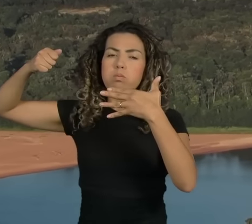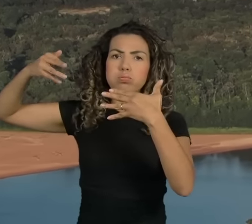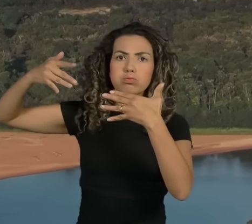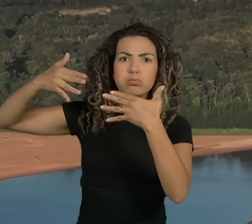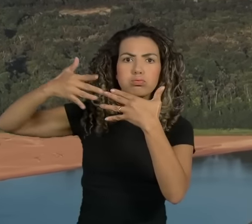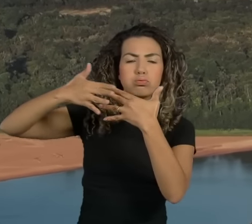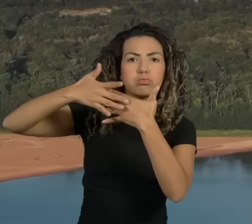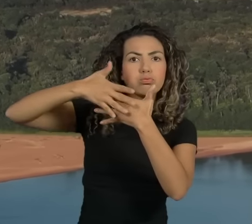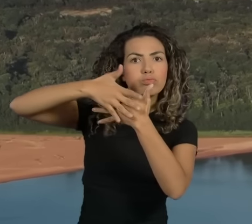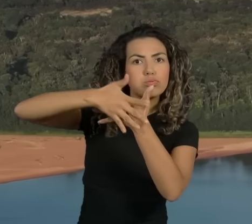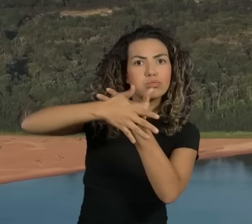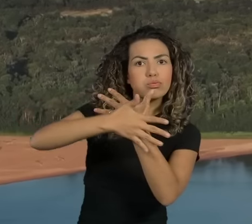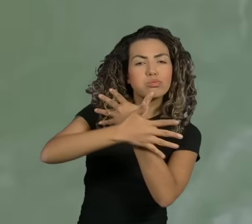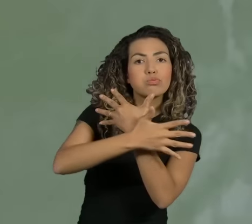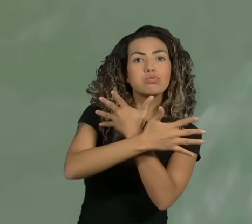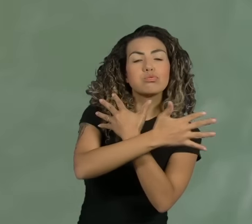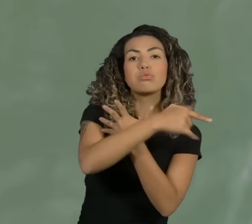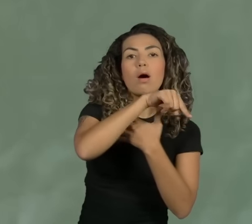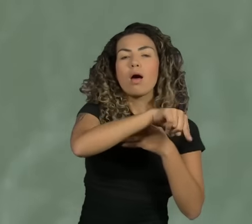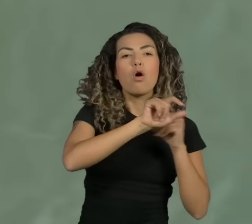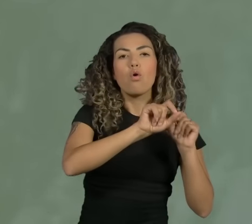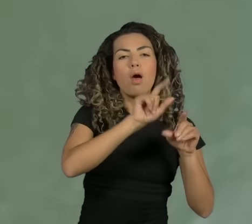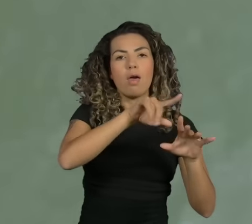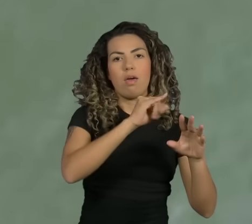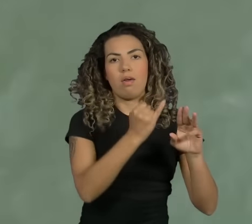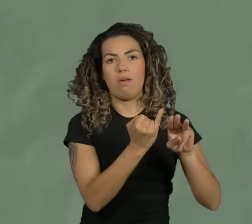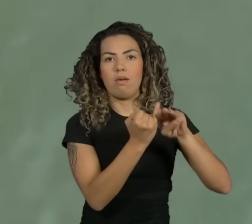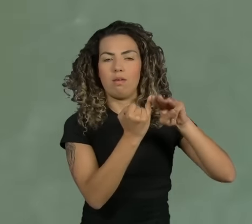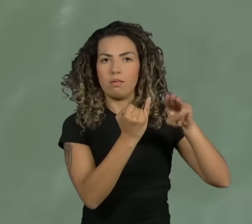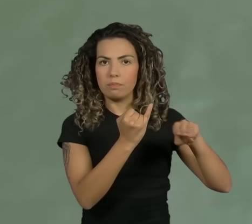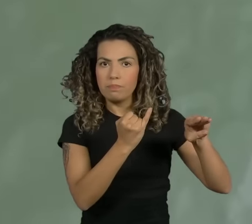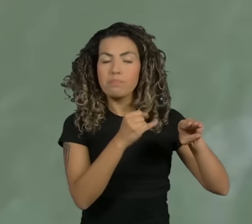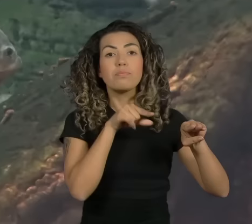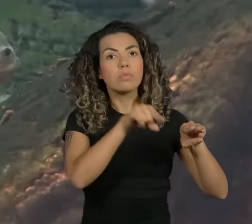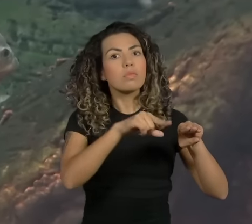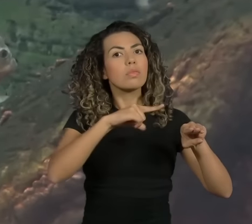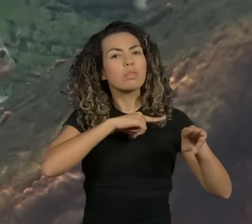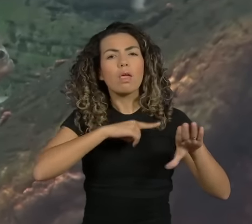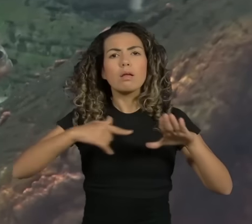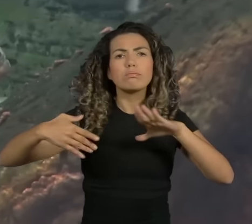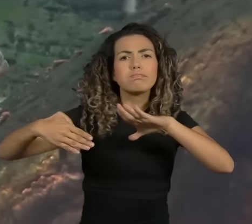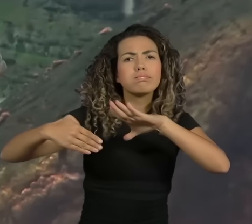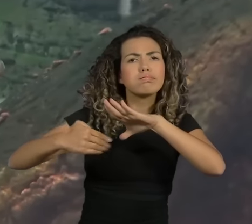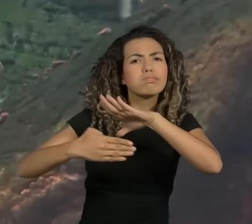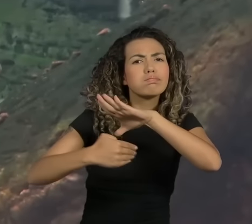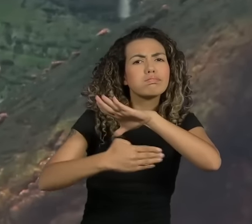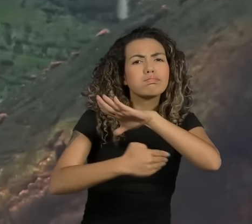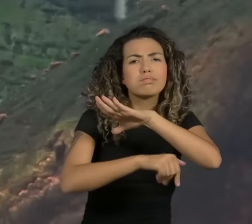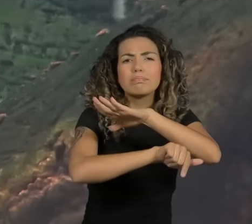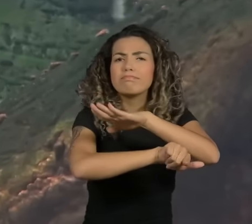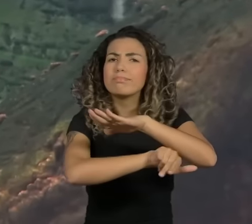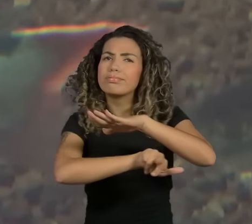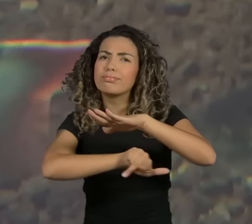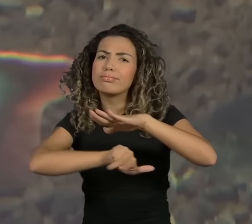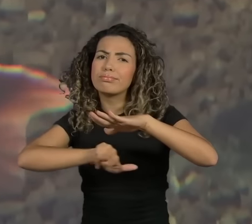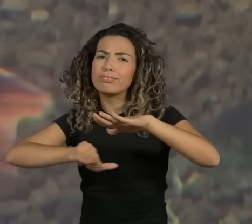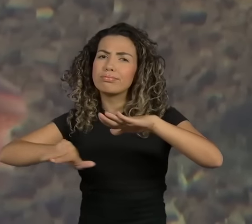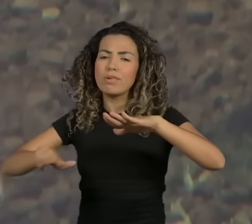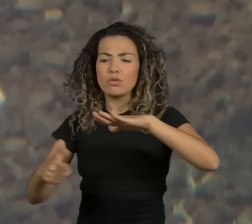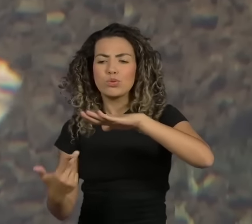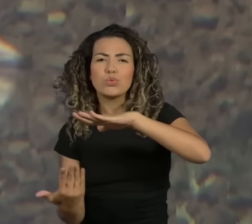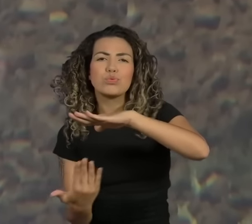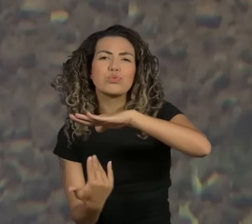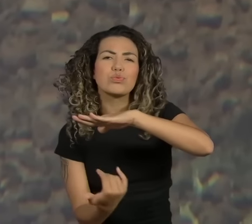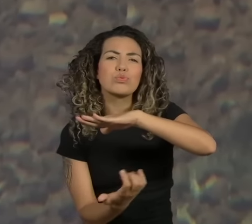quase 7.000 quilômetros, carrega toneladas de sedimentos que nutrem os ecossistemas marinhos, gerando